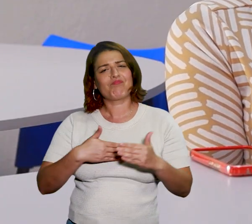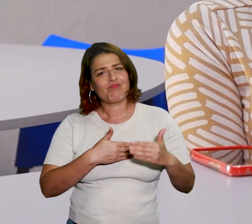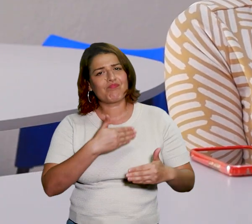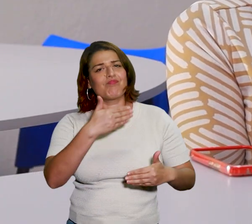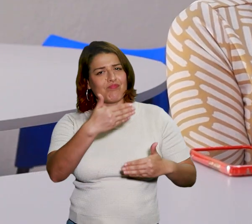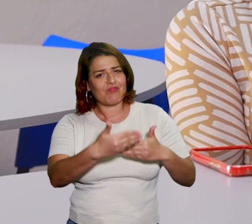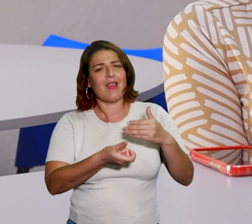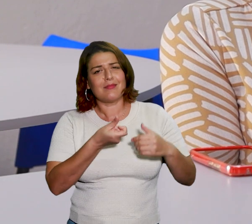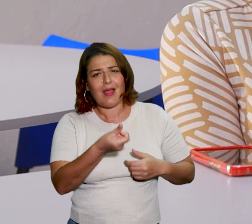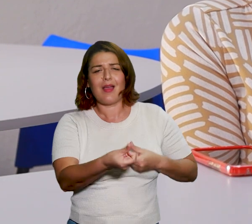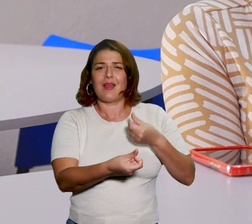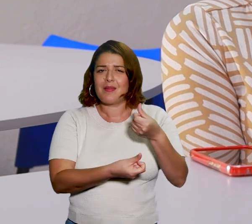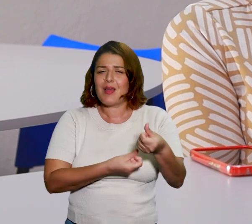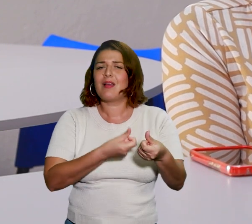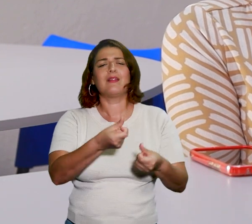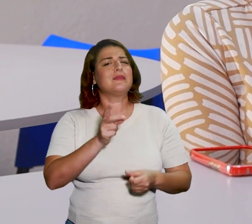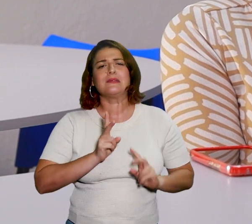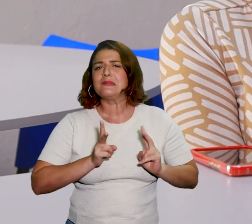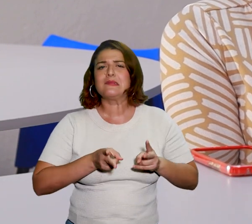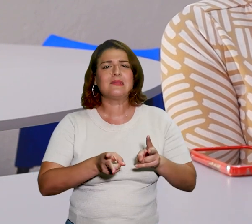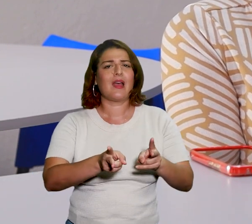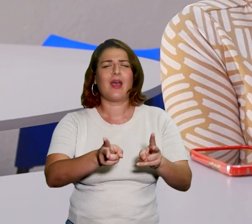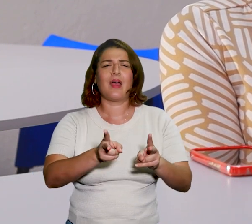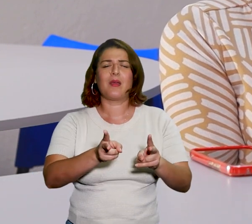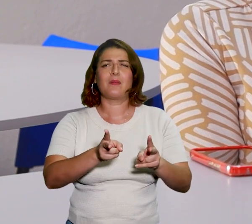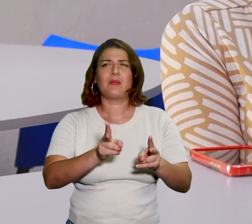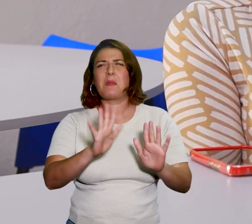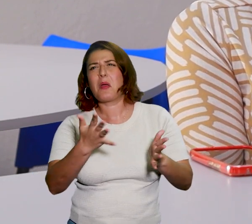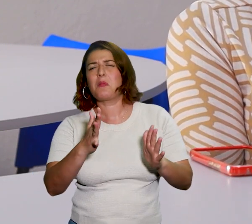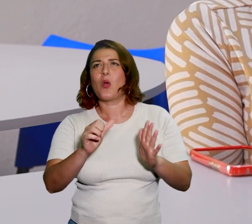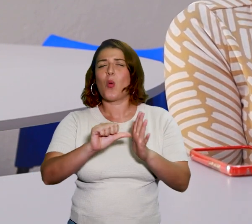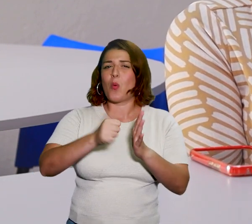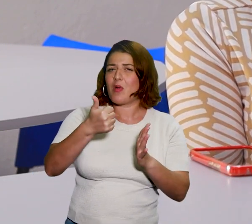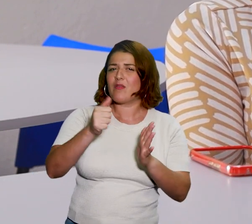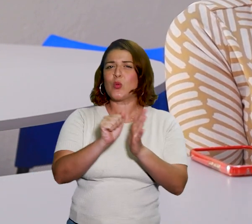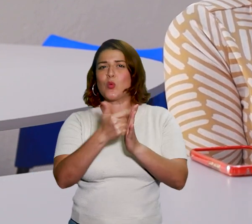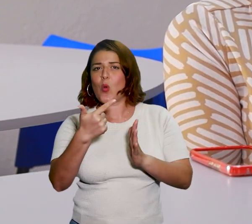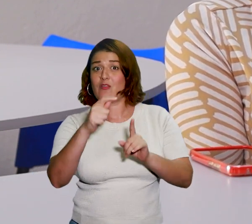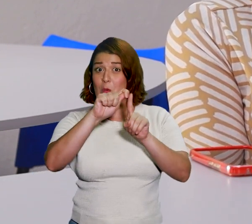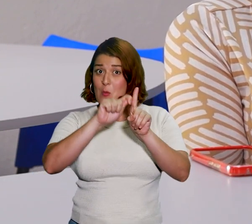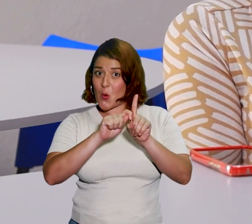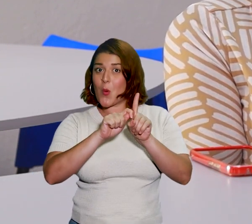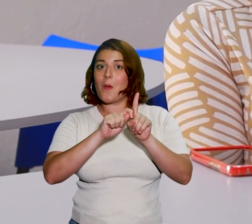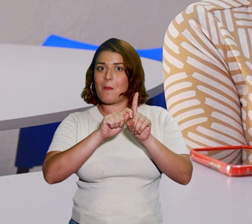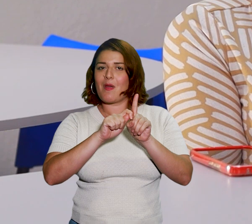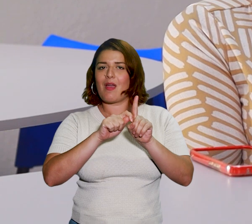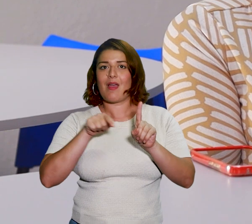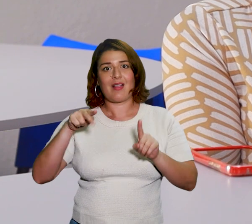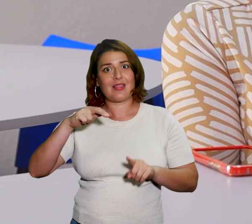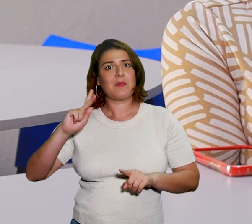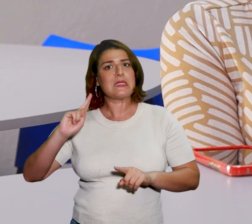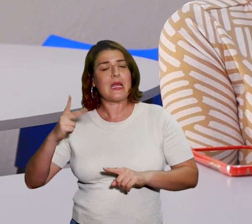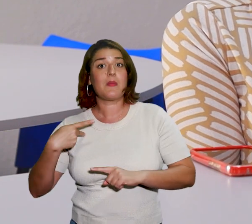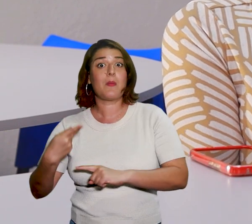da formação também. Sempre, toda acho que pelo menos uma vez, duas vezes no mês, pelo menos, elas estão sempre ali, Bel, tudo